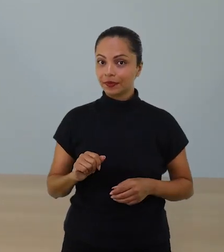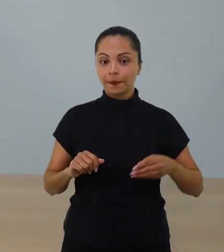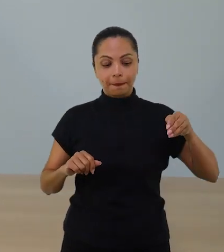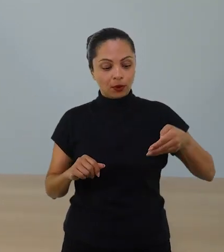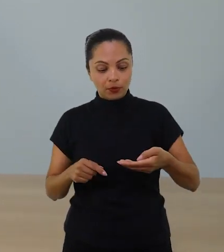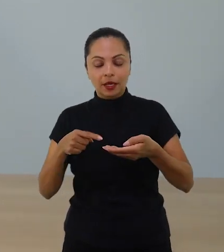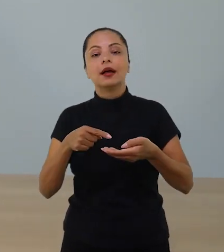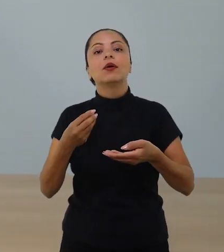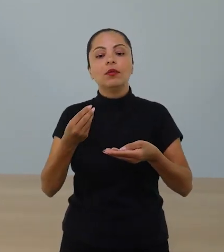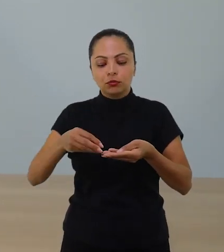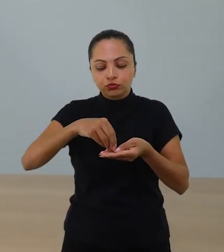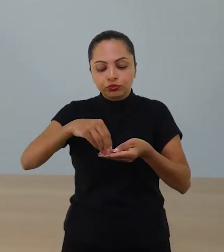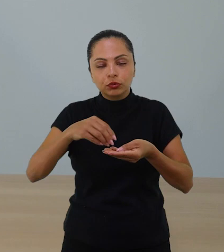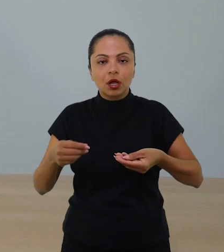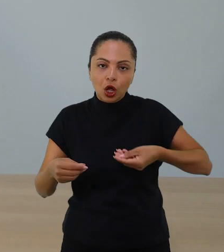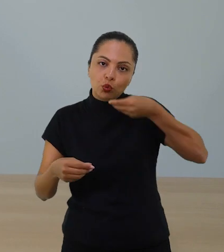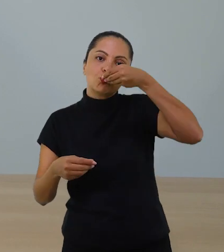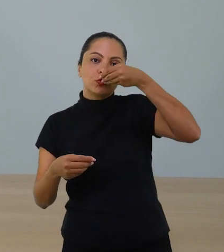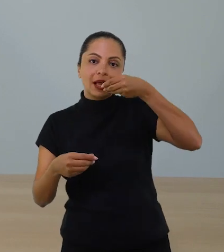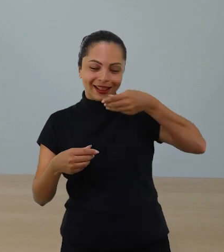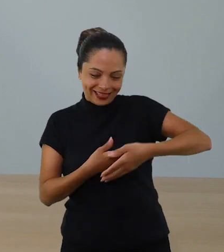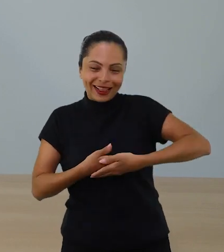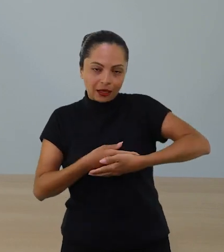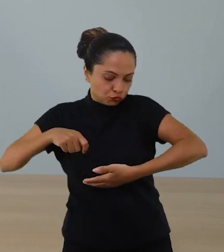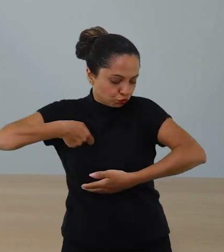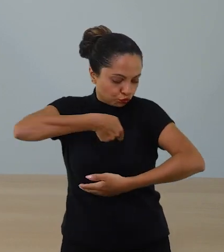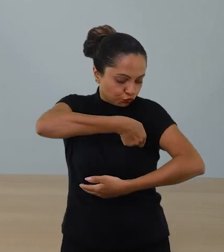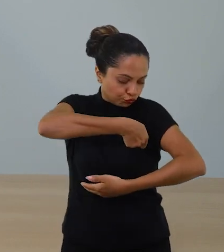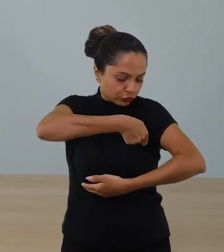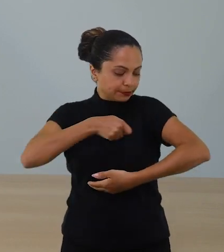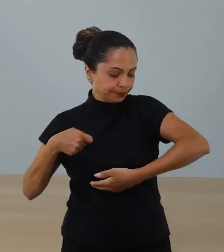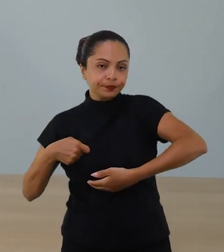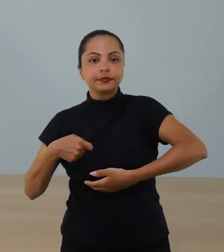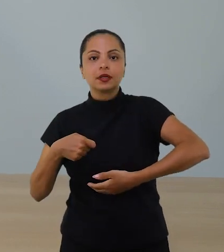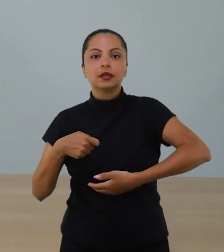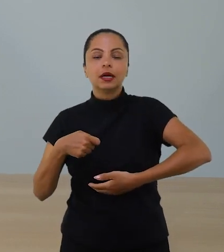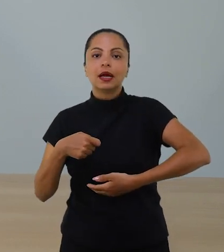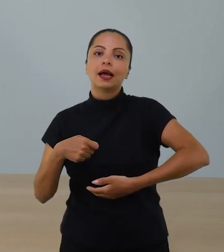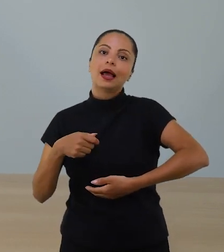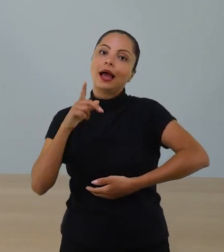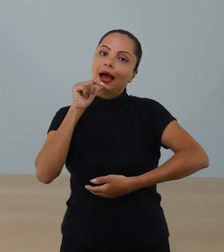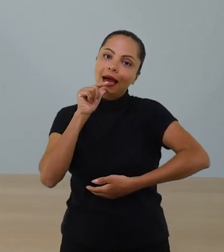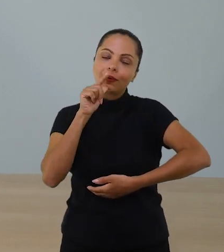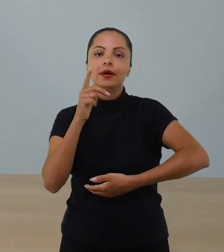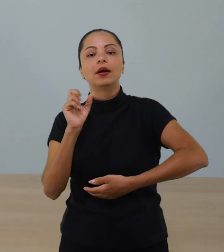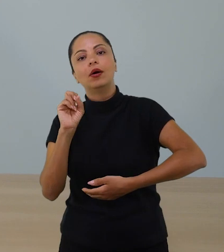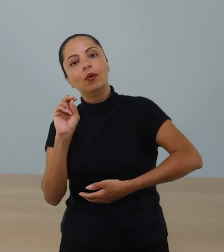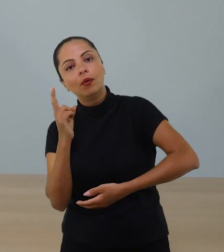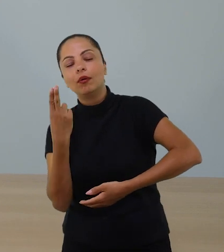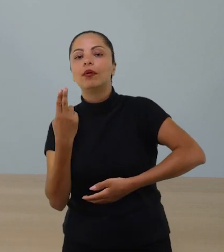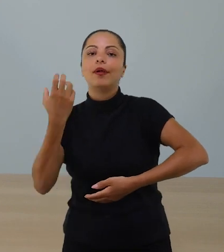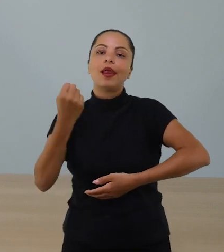colher, coloque a mistura com cuidado na boca da criança. A seguir, dê água ou leite para que a criança